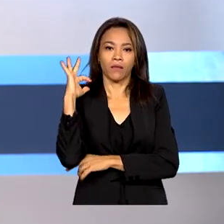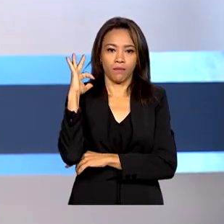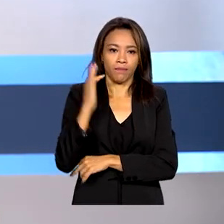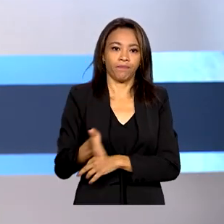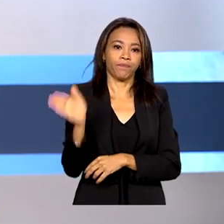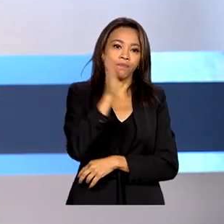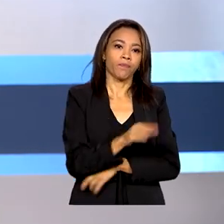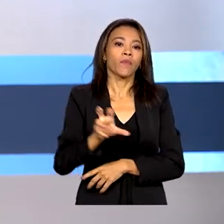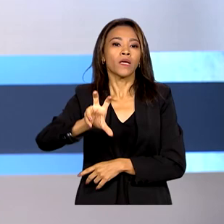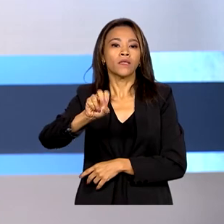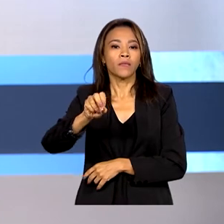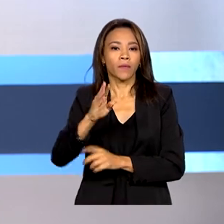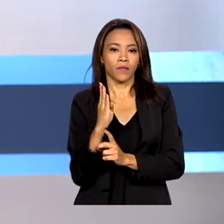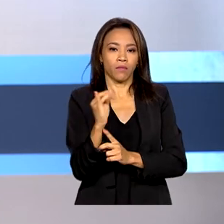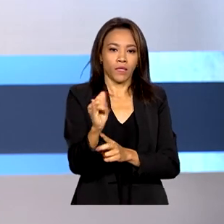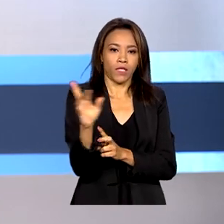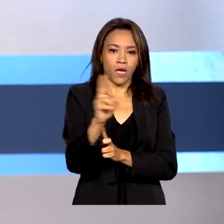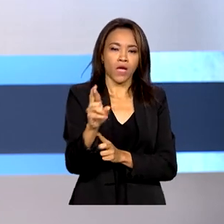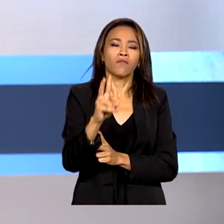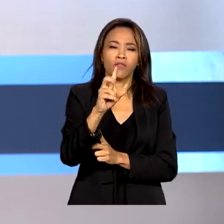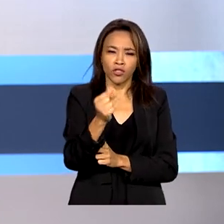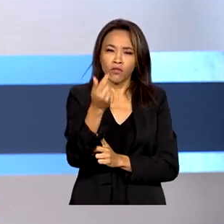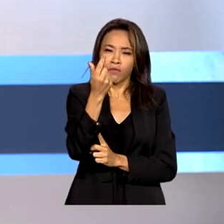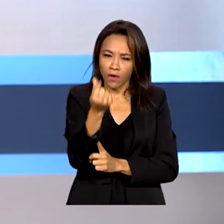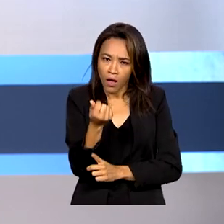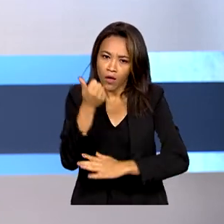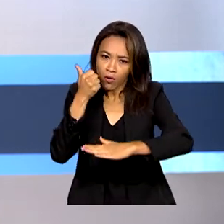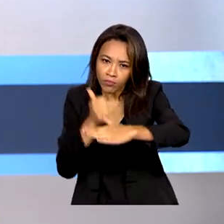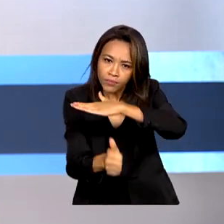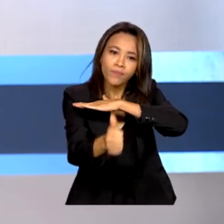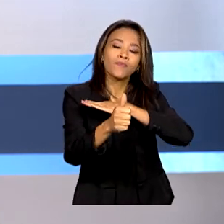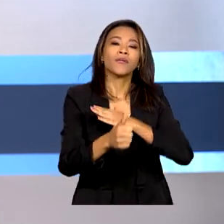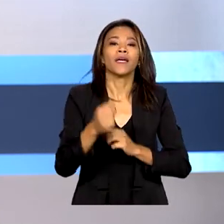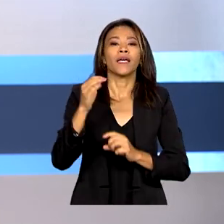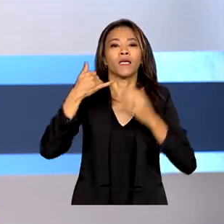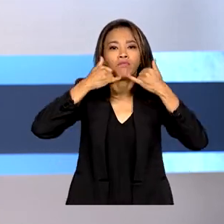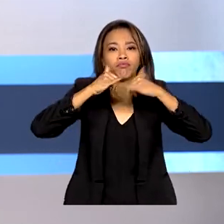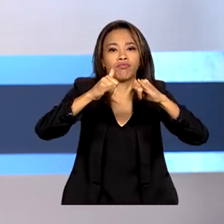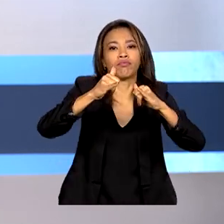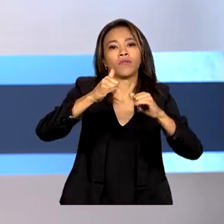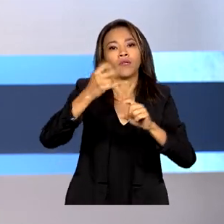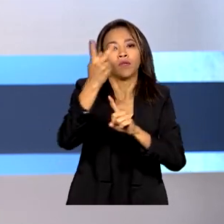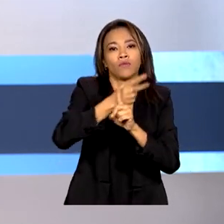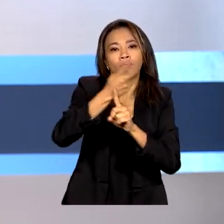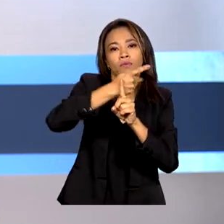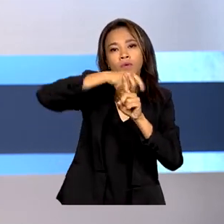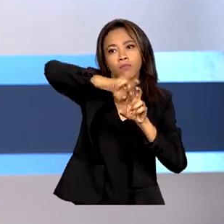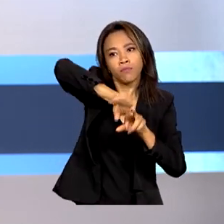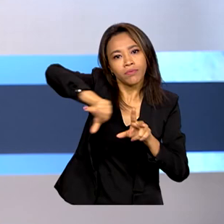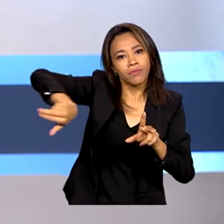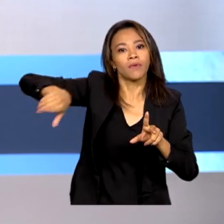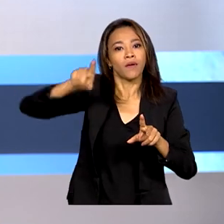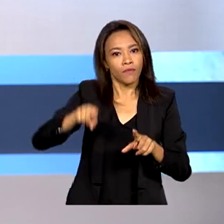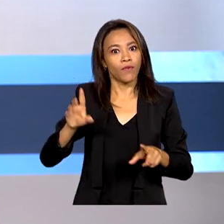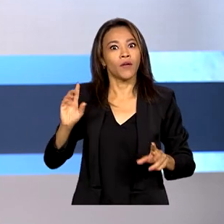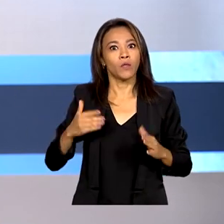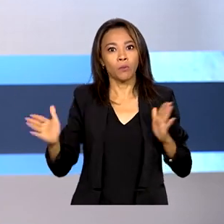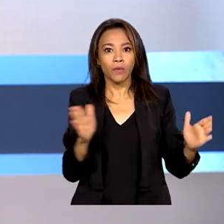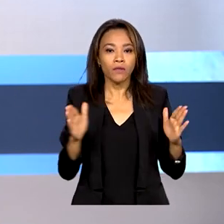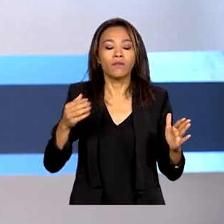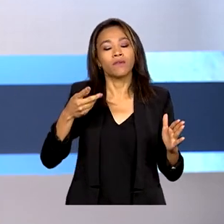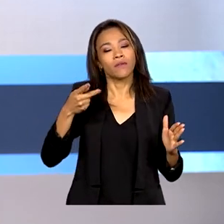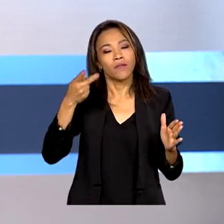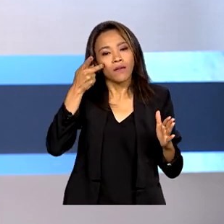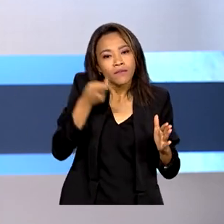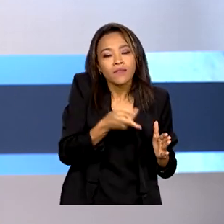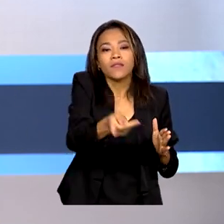bilhões de reais devem ser investidos em energia limpa no Brasil. O anúncio foi feito durante visita do presidente Lula a um